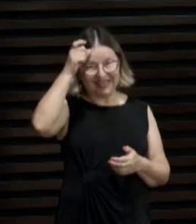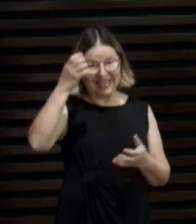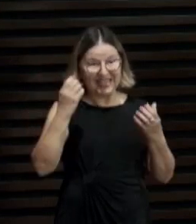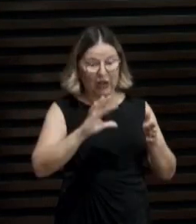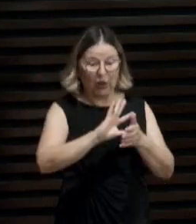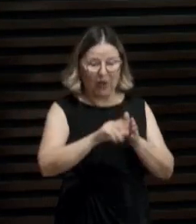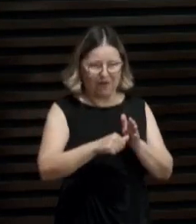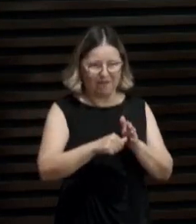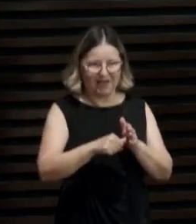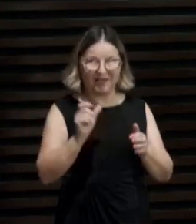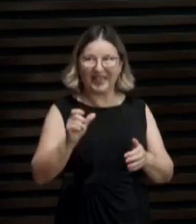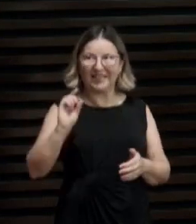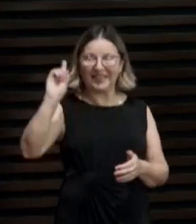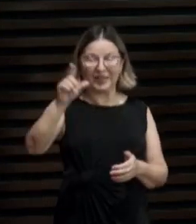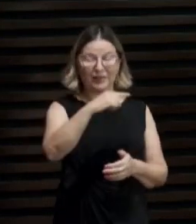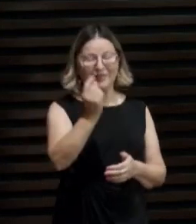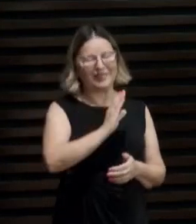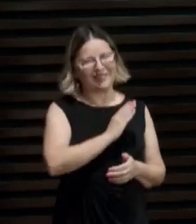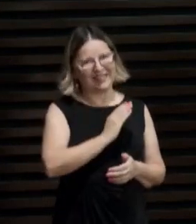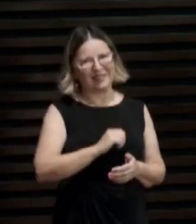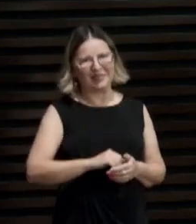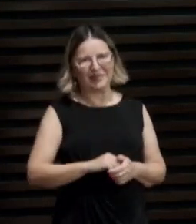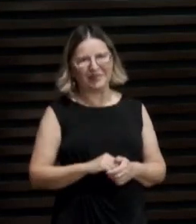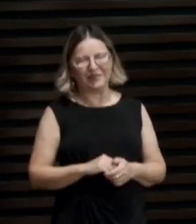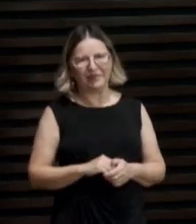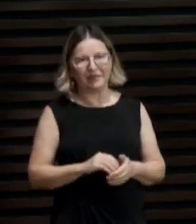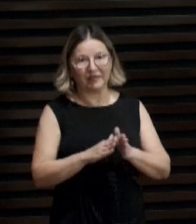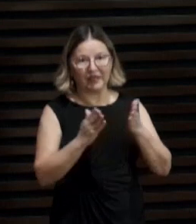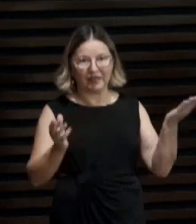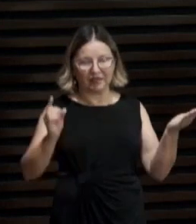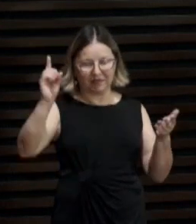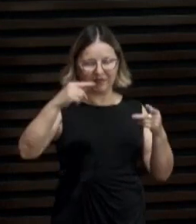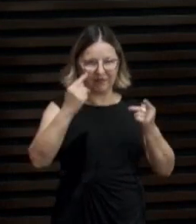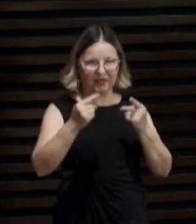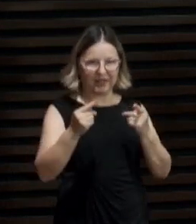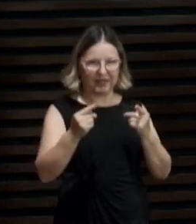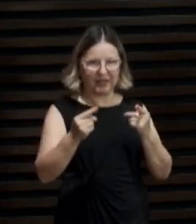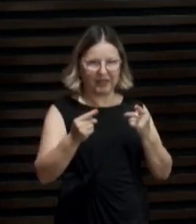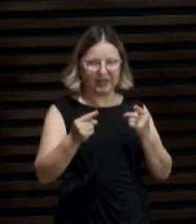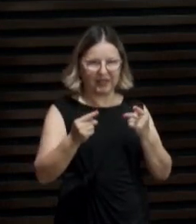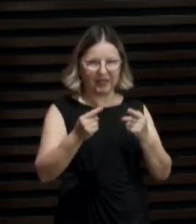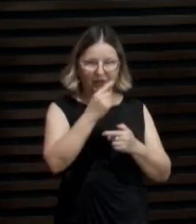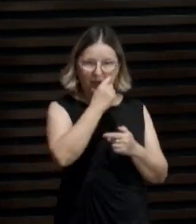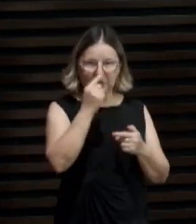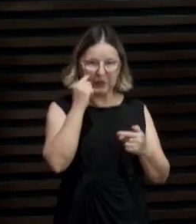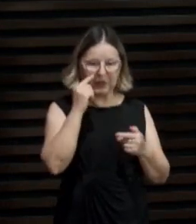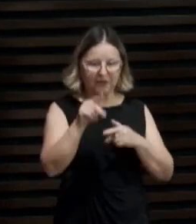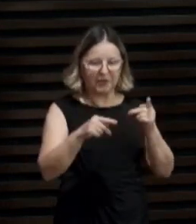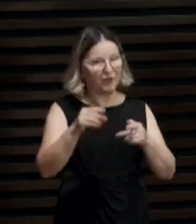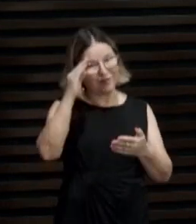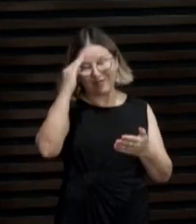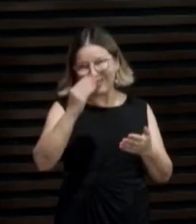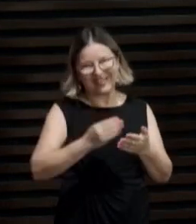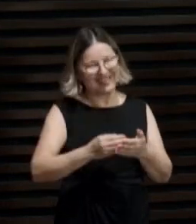semeadas. A Bíblia fala que os olhos daquelas pessoas que não creem no Senhor Jesus,